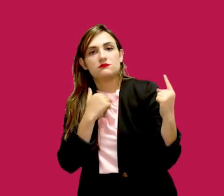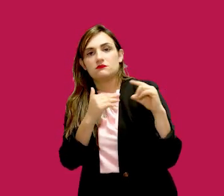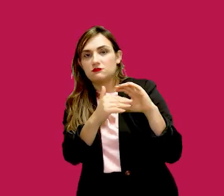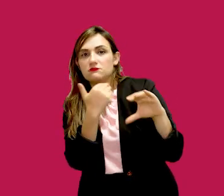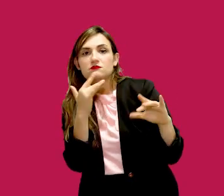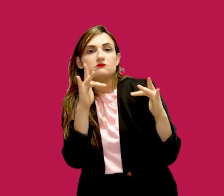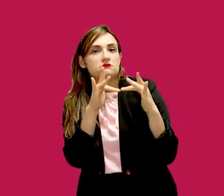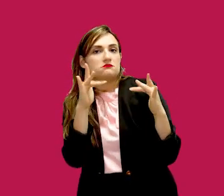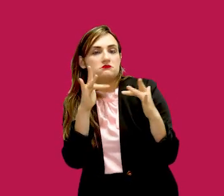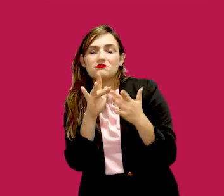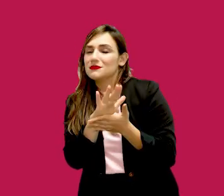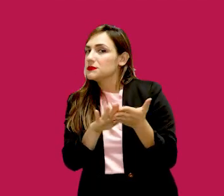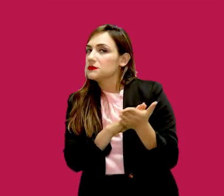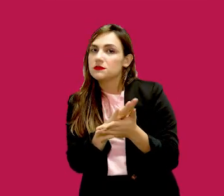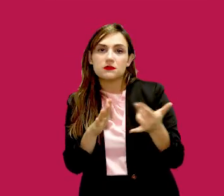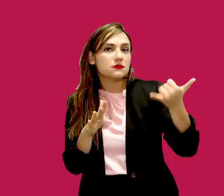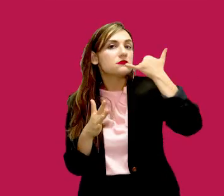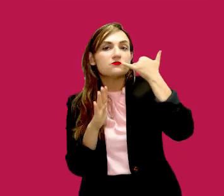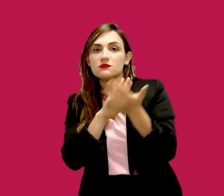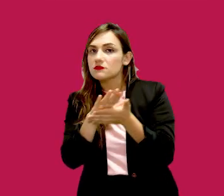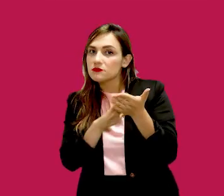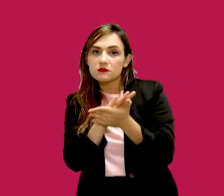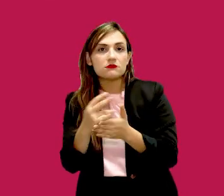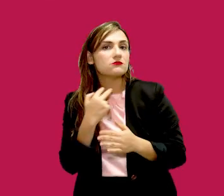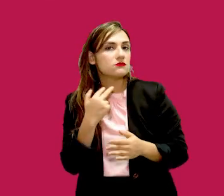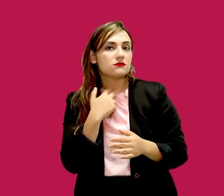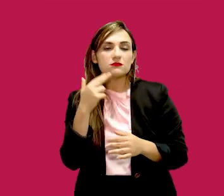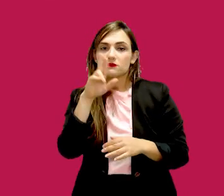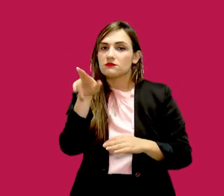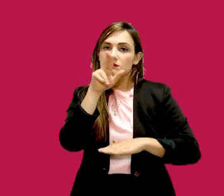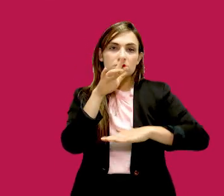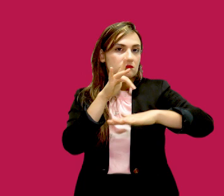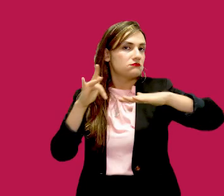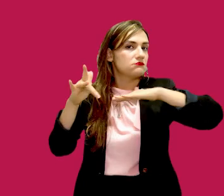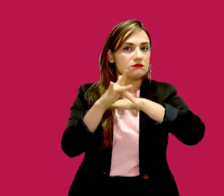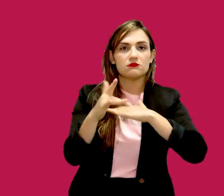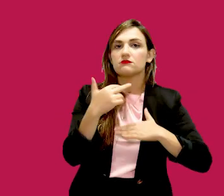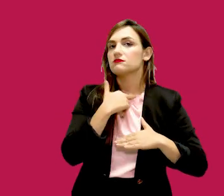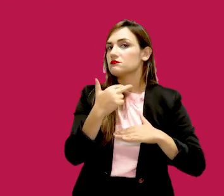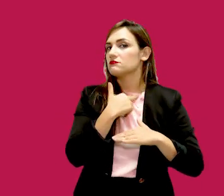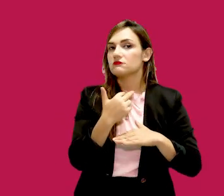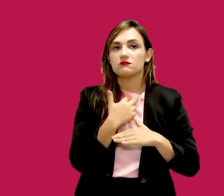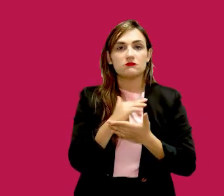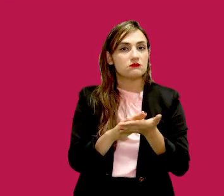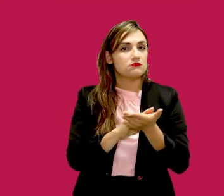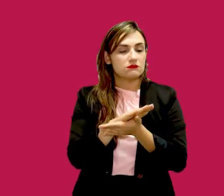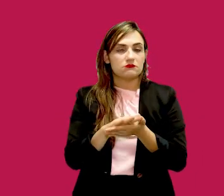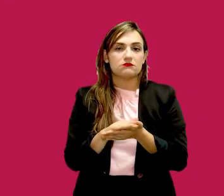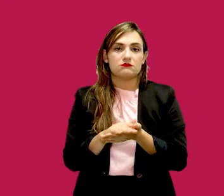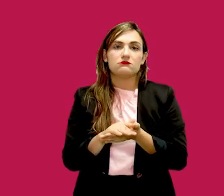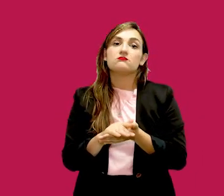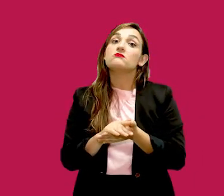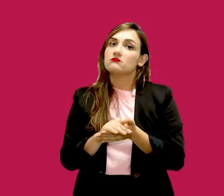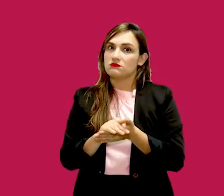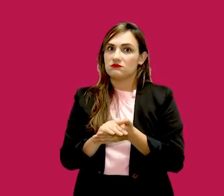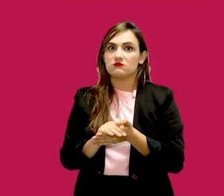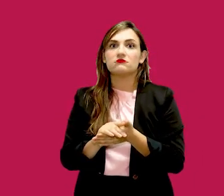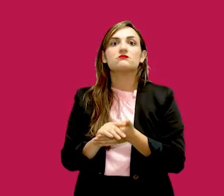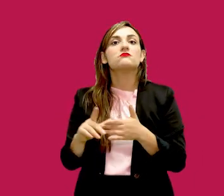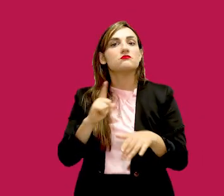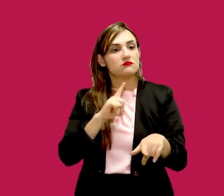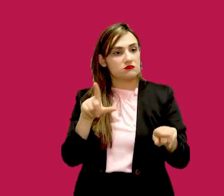meio, ele não utilize das redes sociais, ele não entre em contato. Aí, dentro disso, tem busca e apreensão de aparelhos,